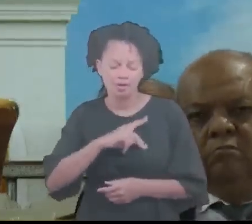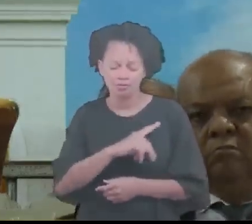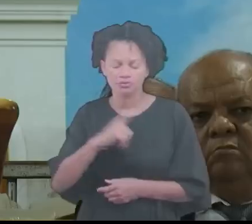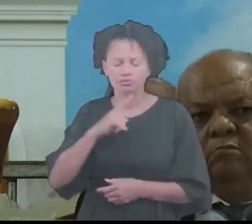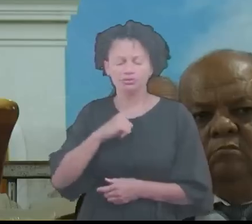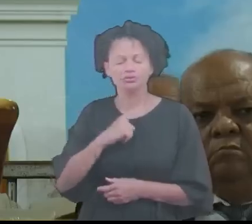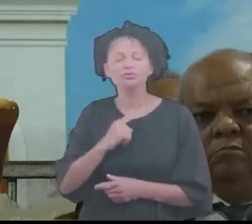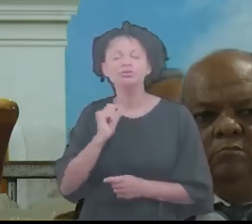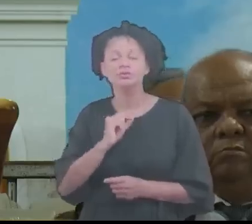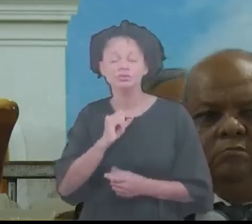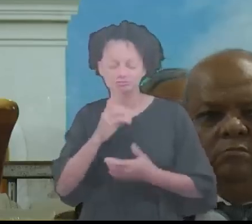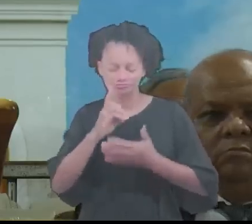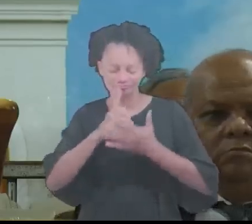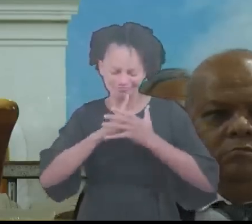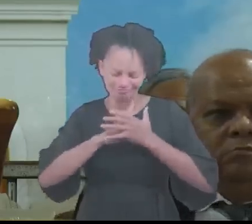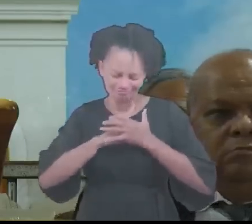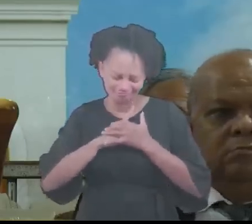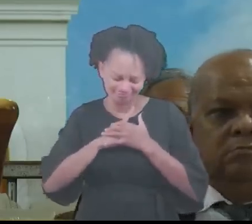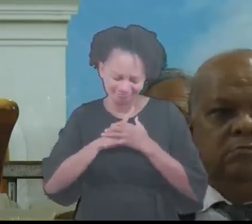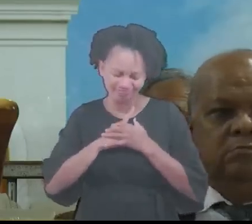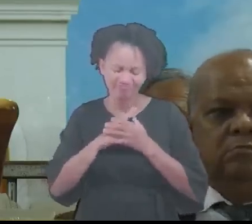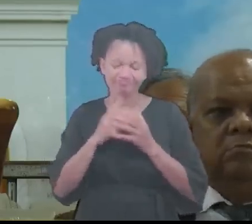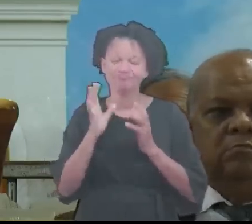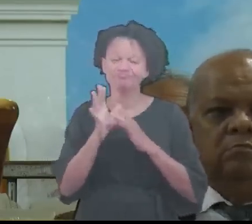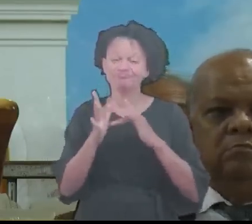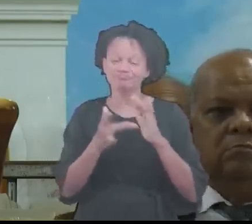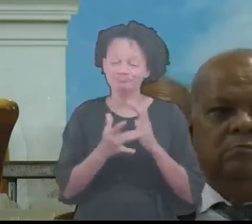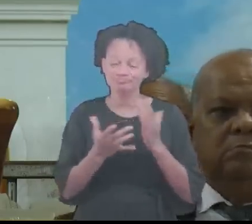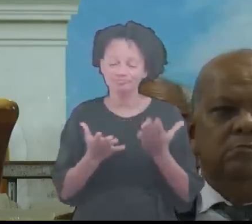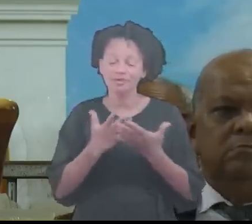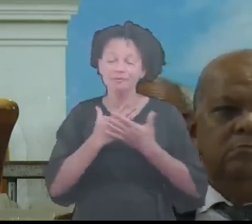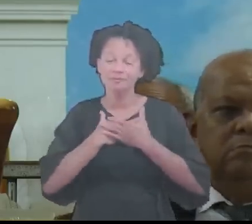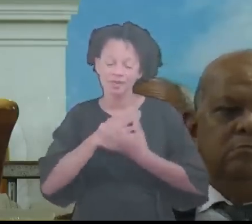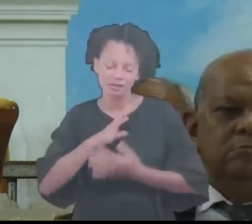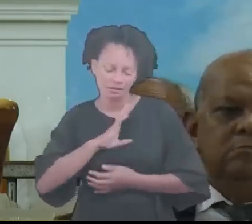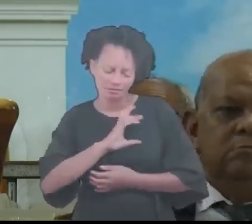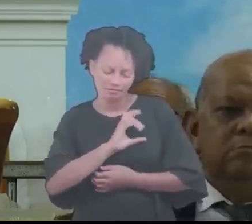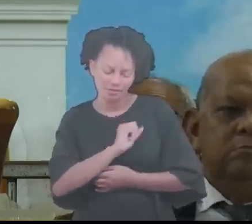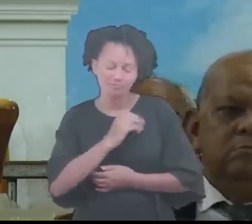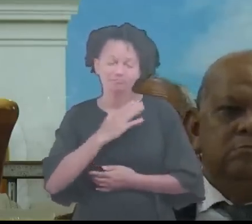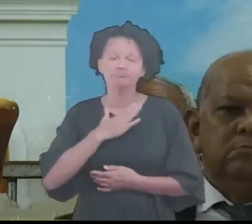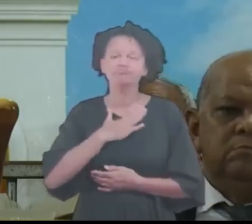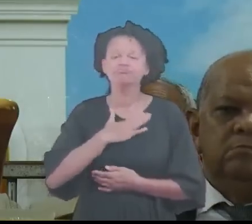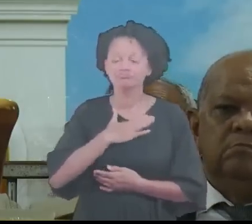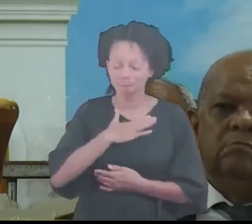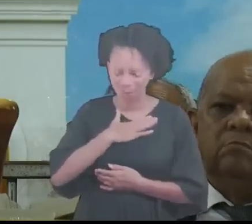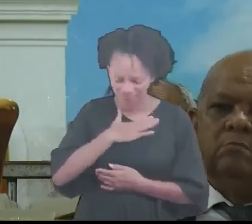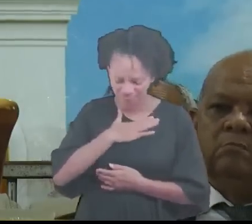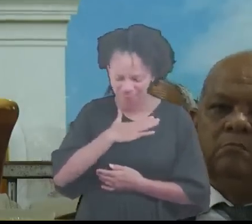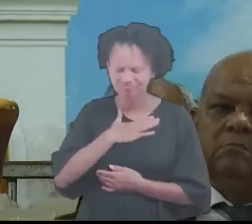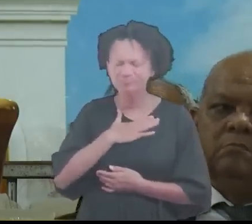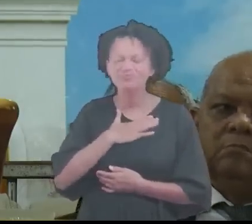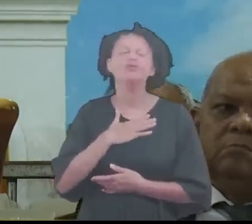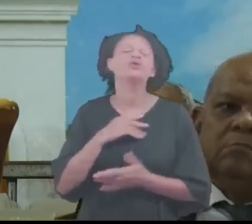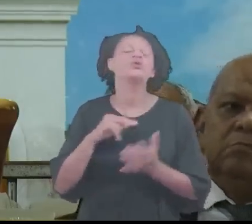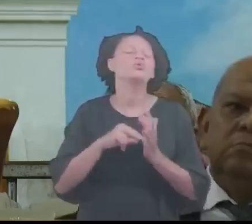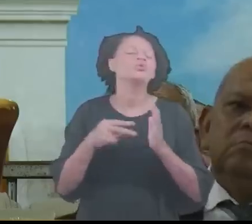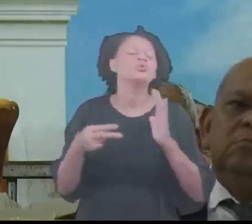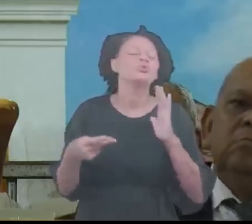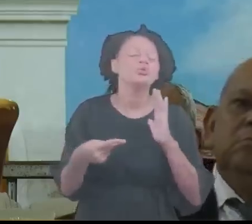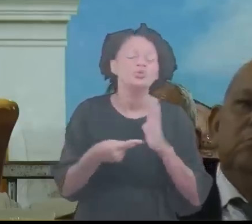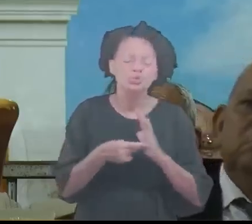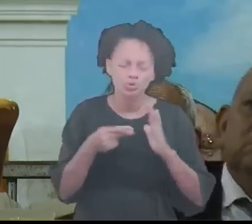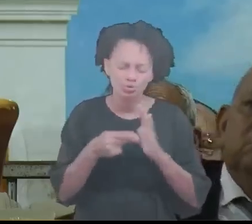irmão? Um saquitel de mirra. Jesus, o meu amado, é para mim um saquitel de